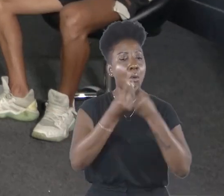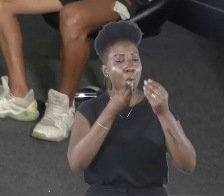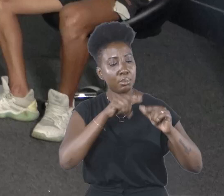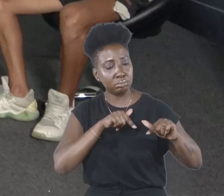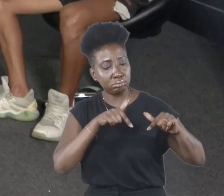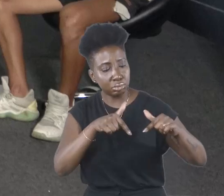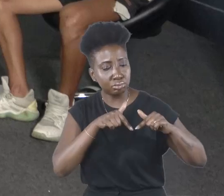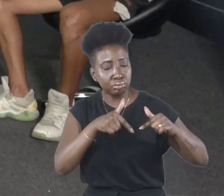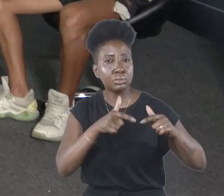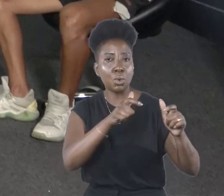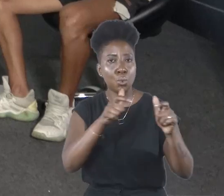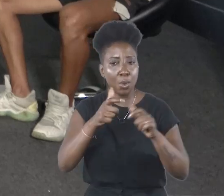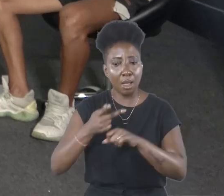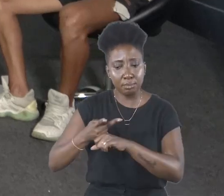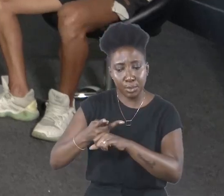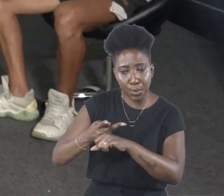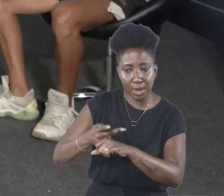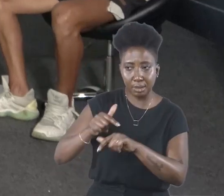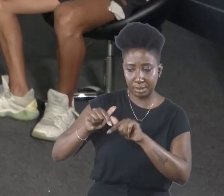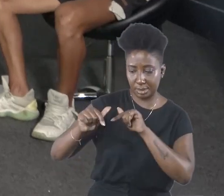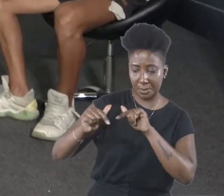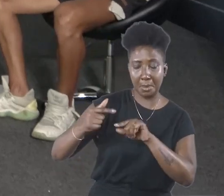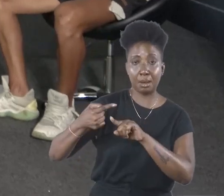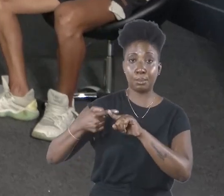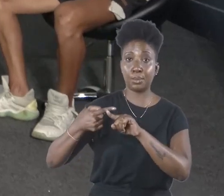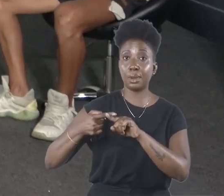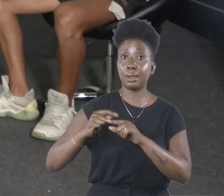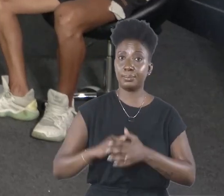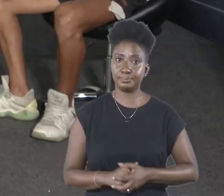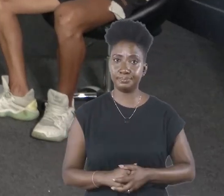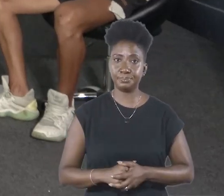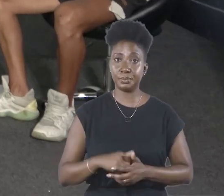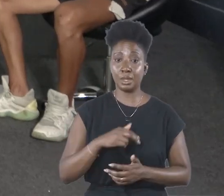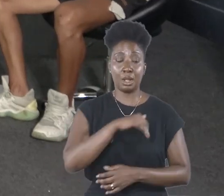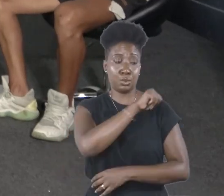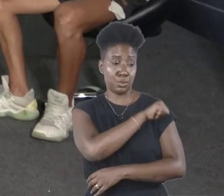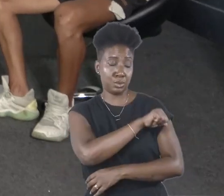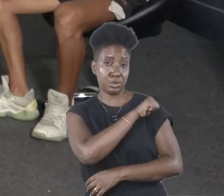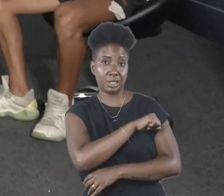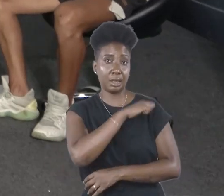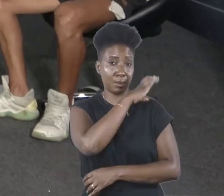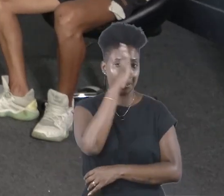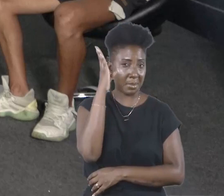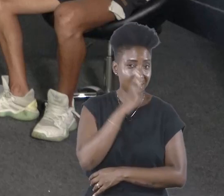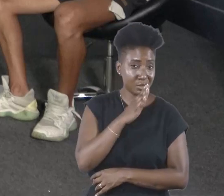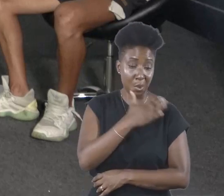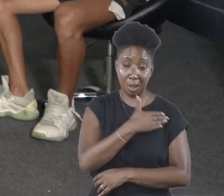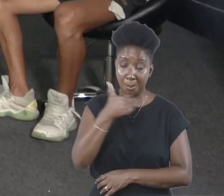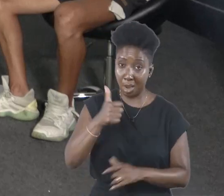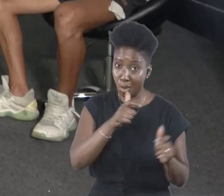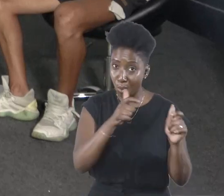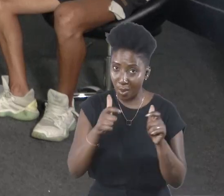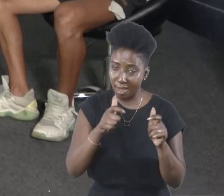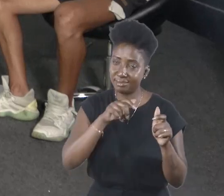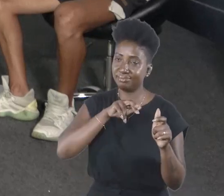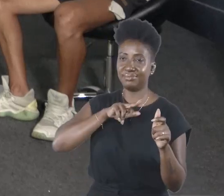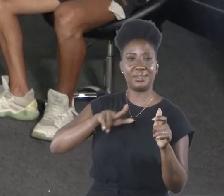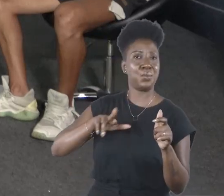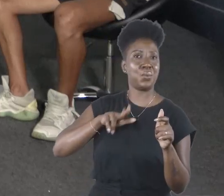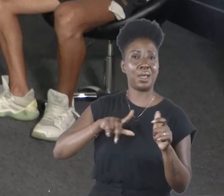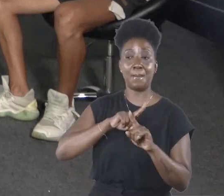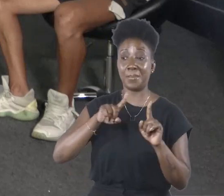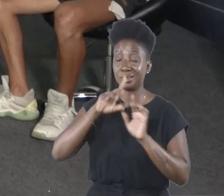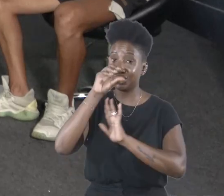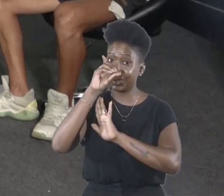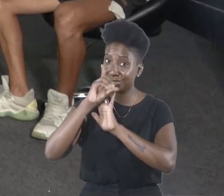Hoje tem muitos venezuelanos que estão chegando aqui. Os venezuelanos falam espanhol, mas não entendem português. Então, nosso trabalho é assim. É um